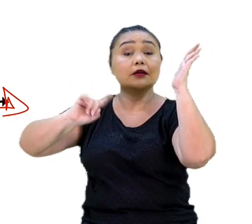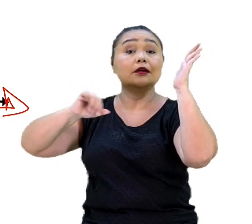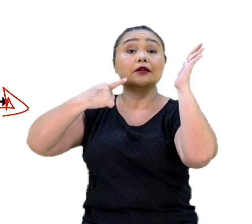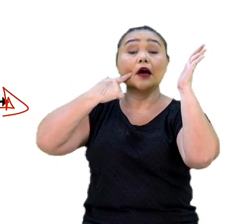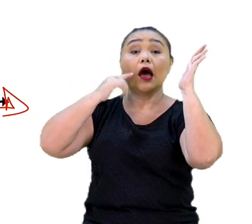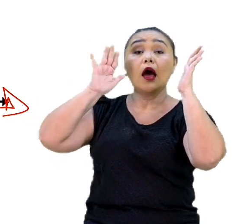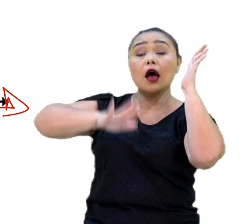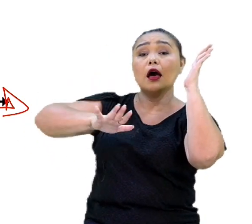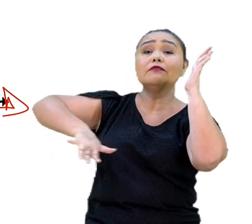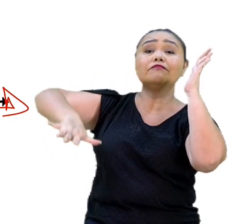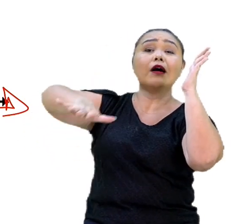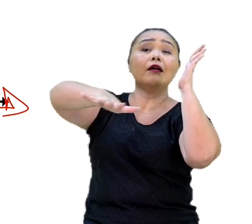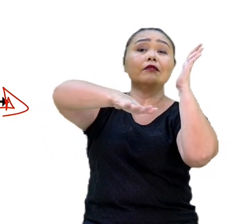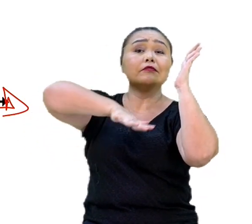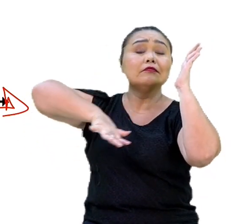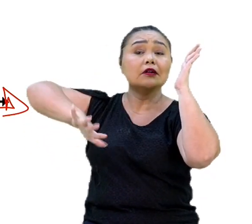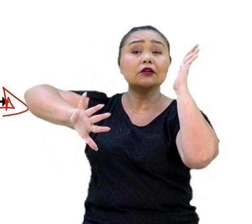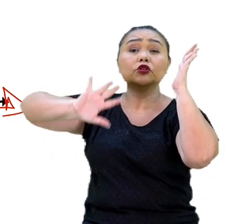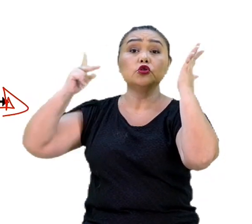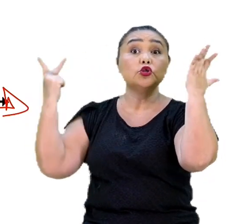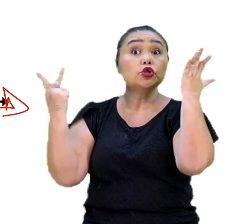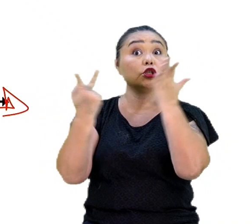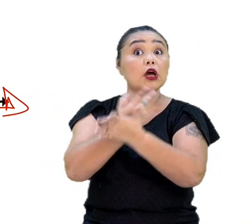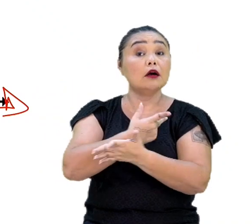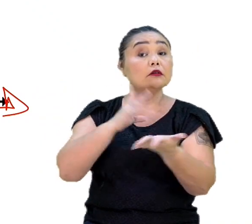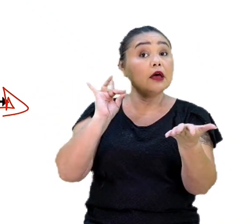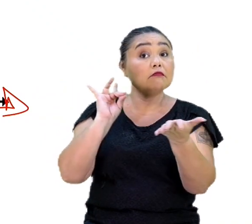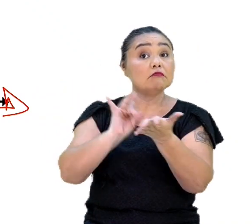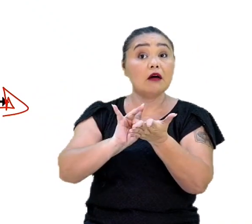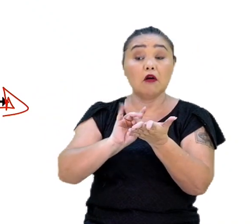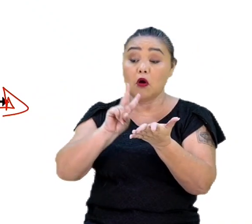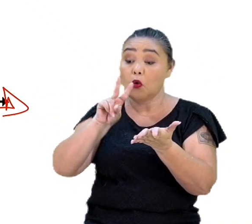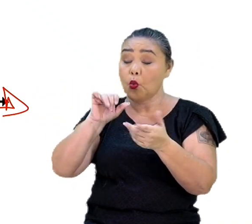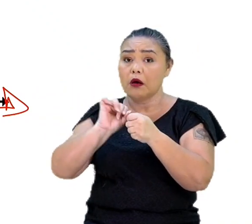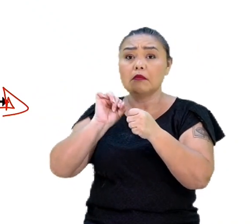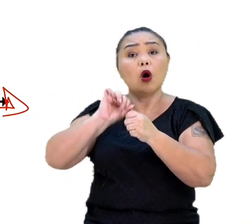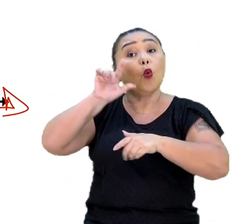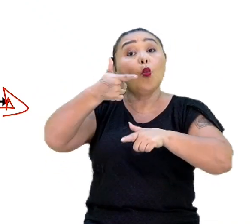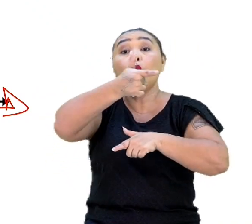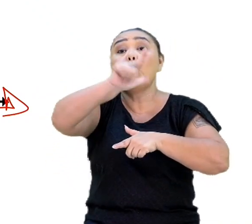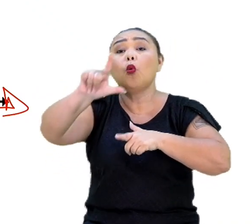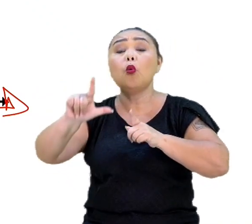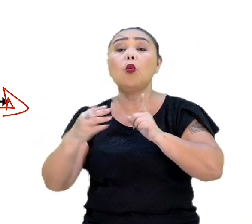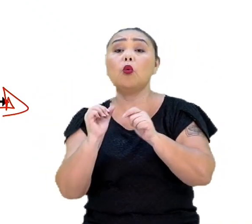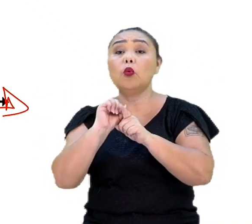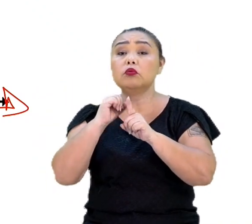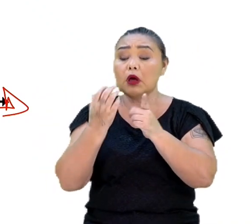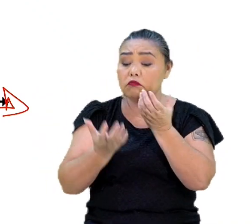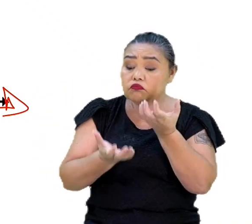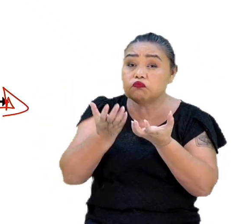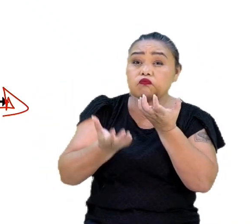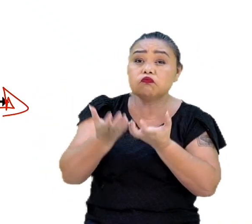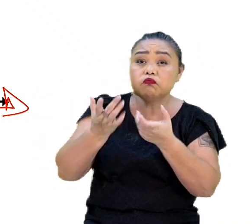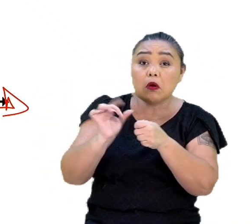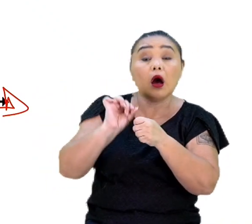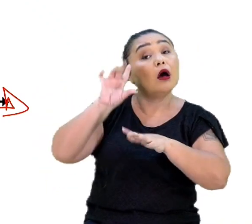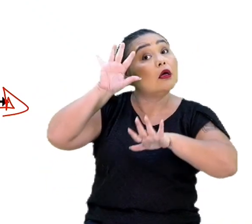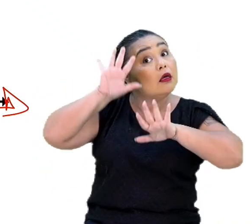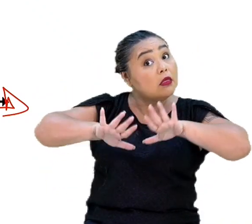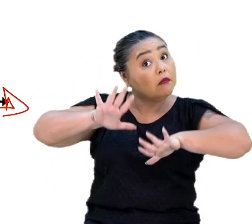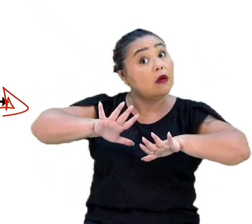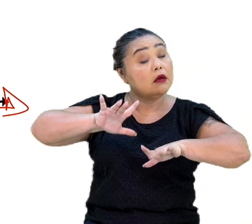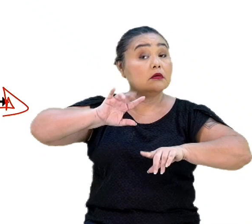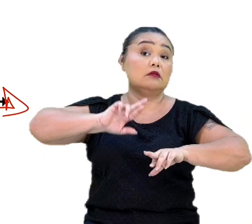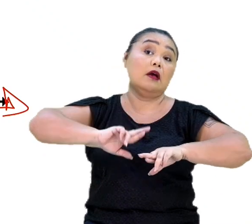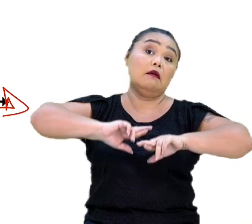sofrem evaporação. Outras, você tem que aquecer muito para que elas possam evaporar. Vai variar. Mas